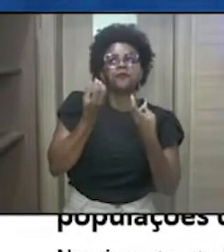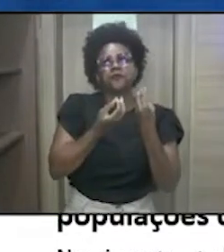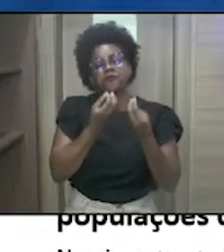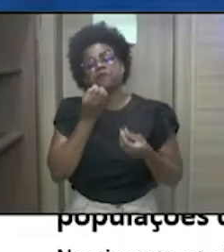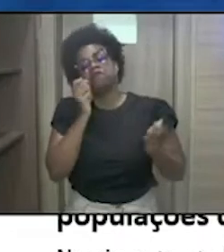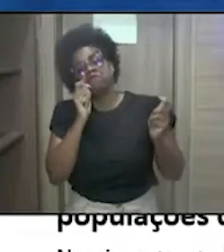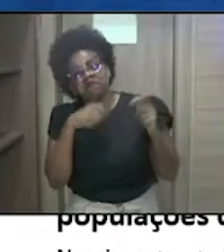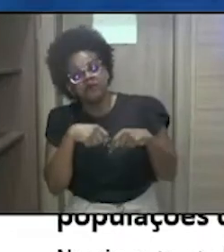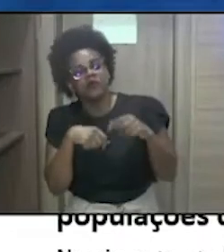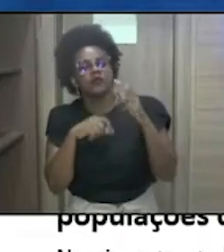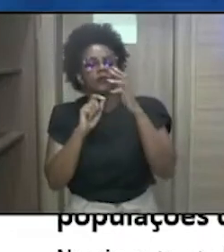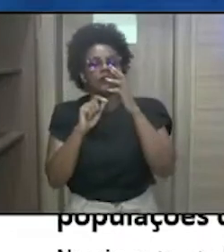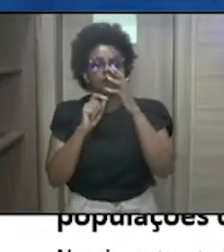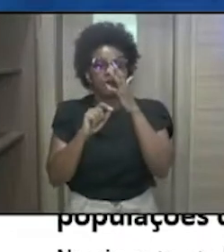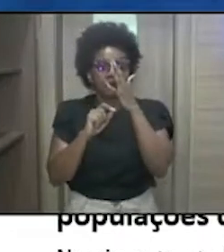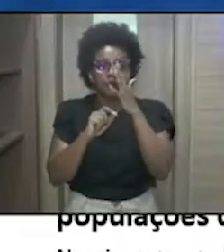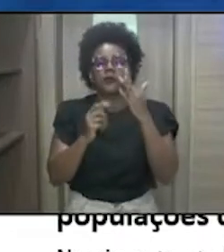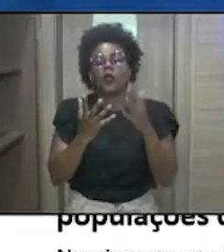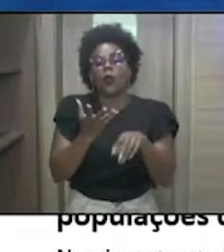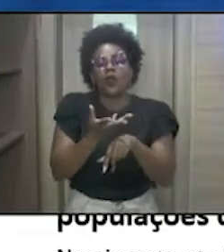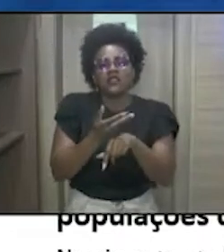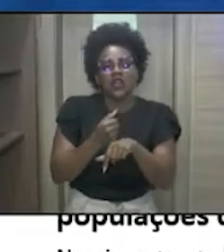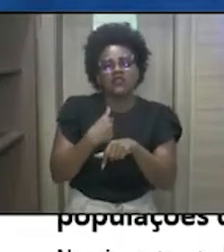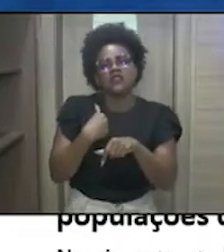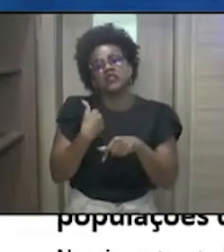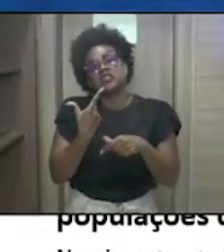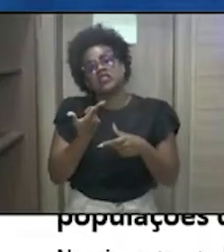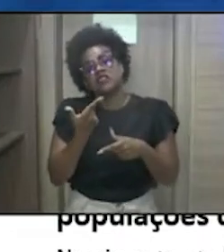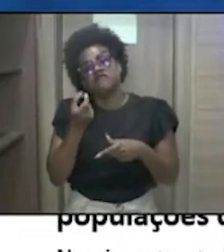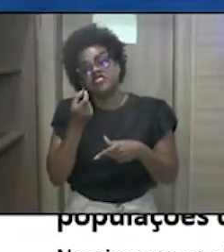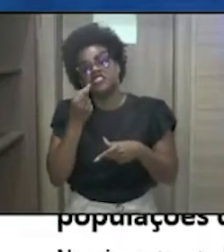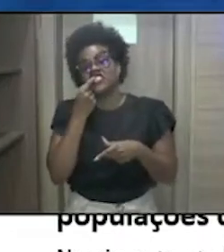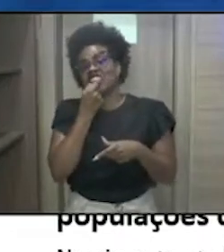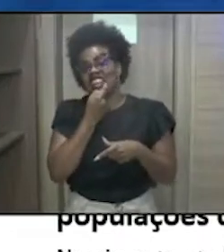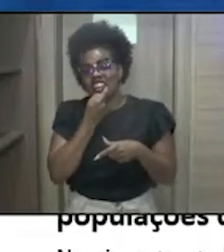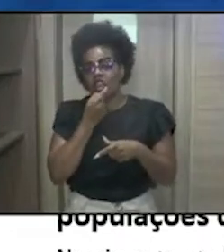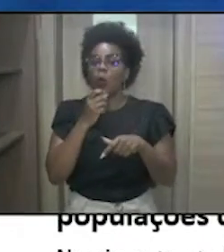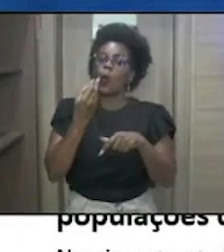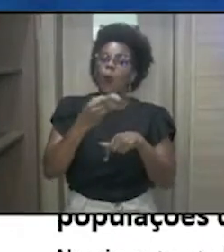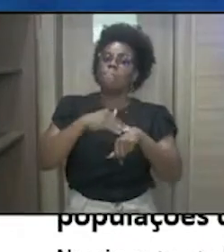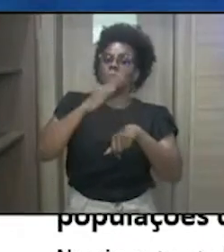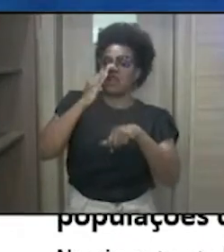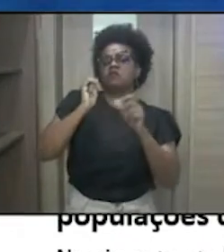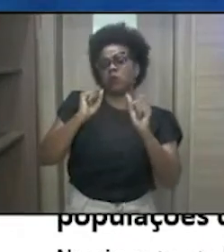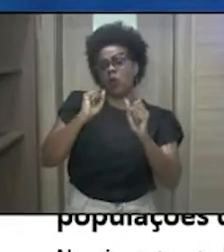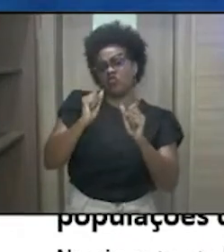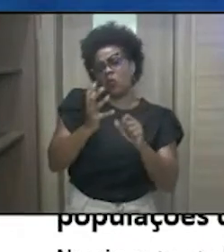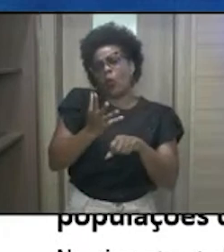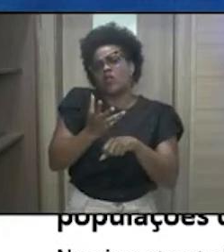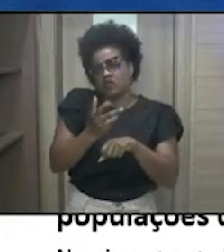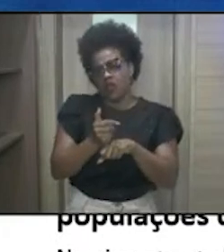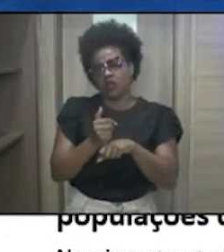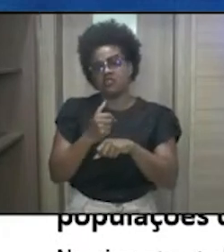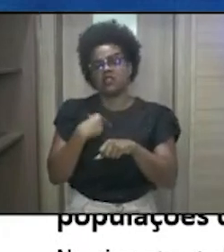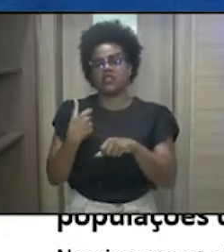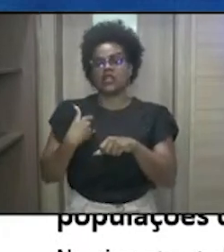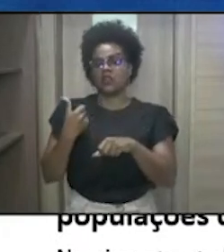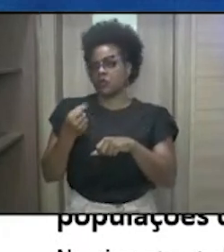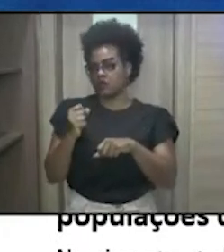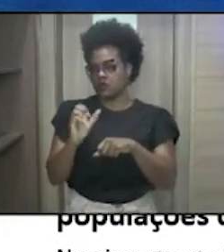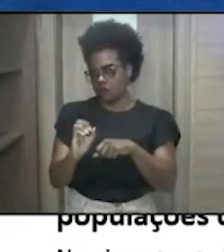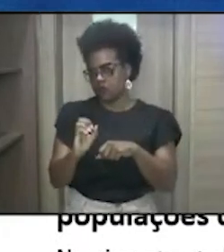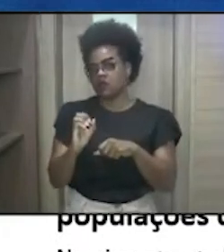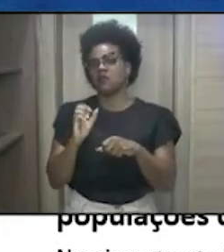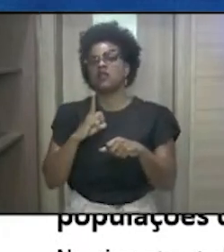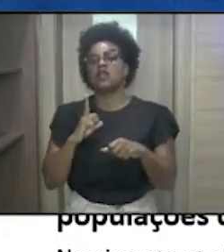bom, é possível ter uma boa qualidade se eu tenho pelo menos 20 dentes ou mais. aos 80 anos,